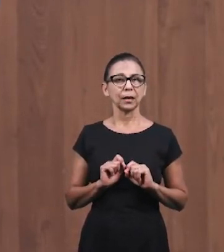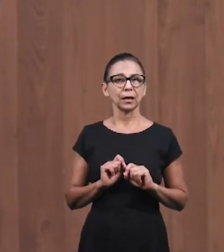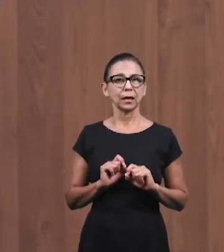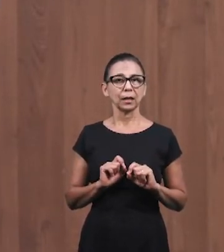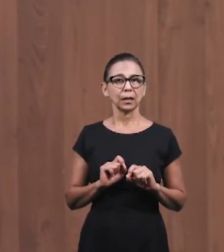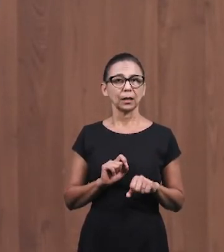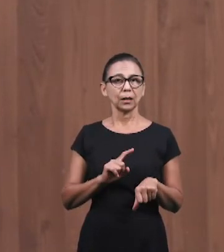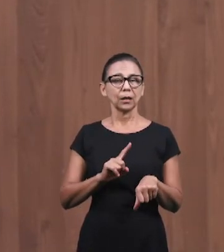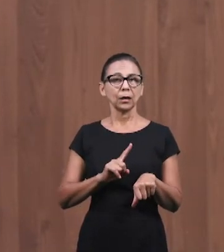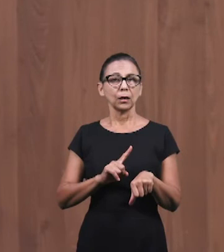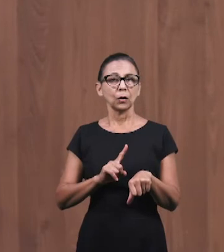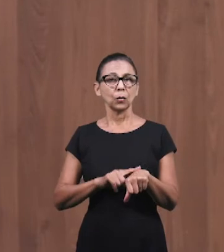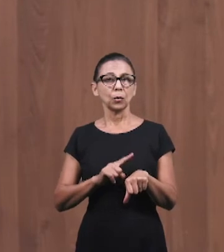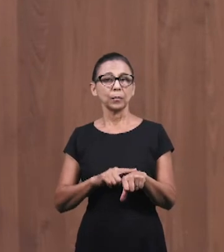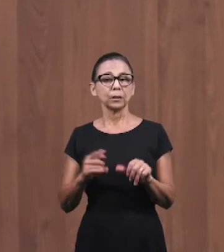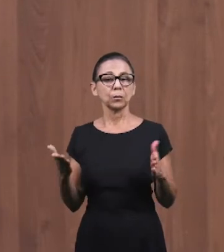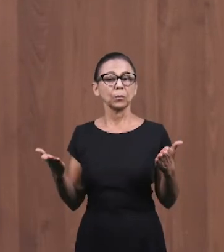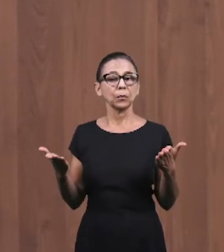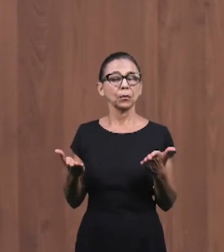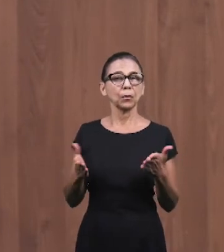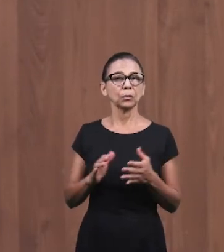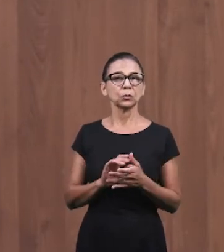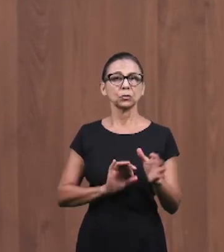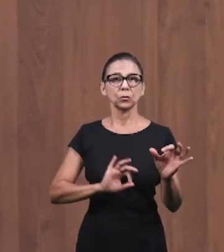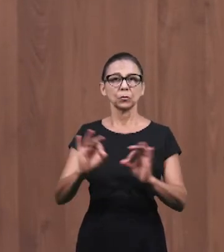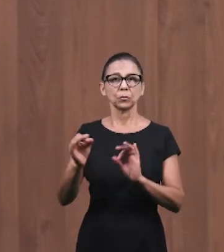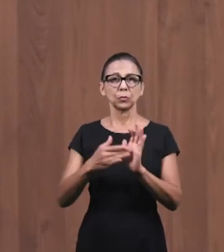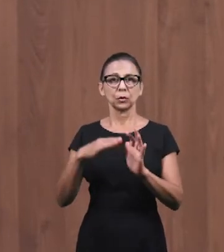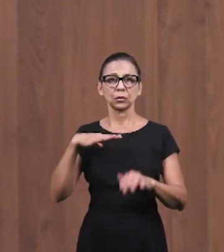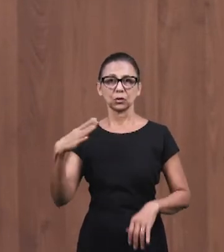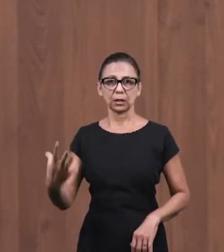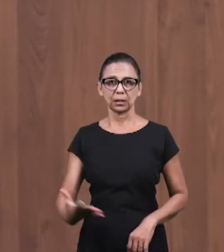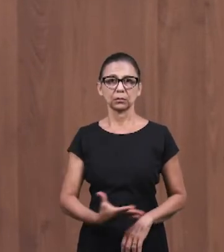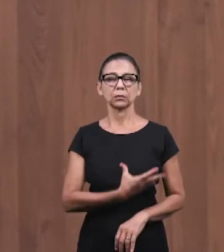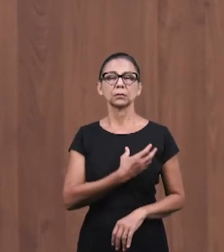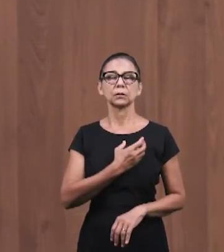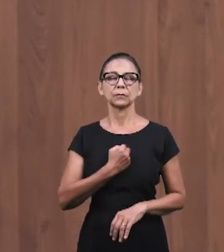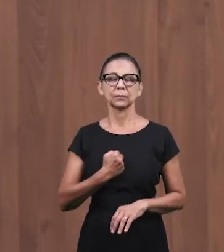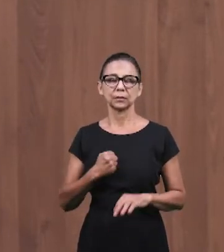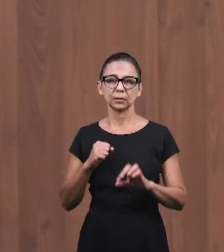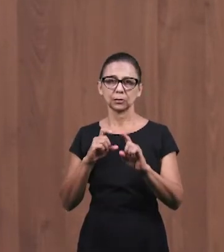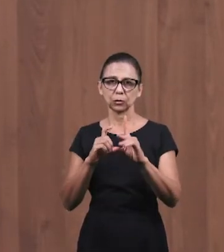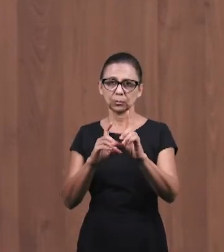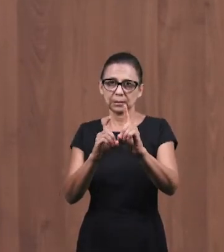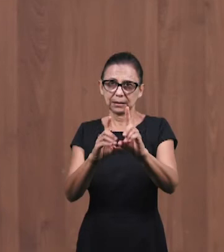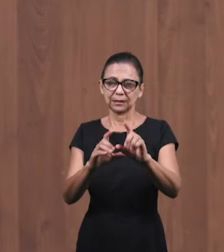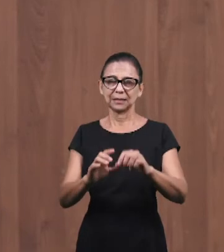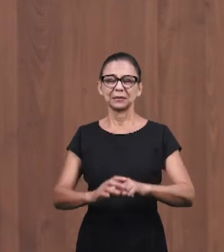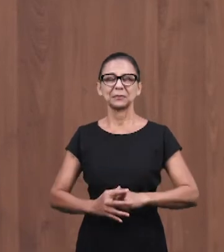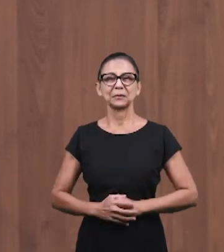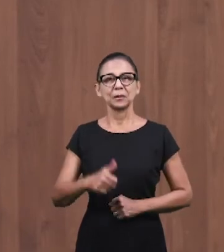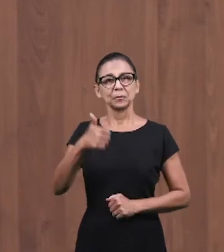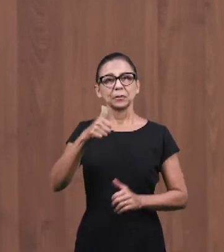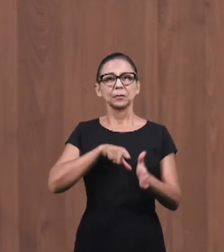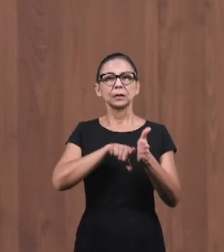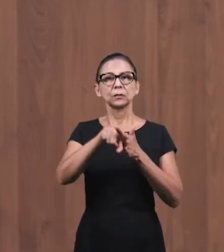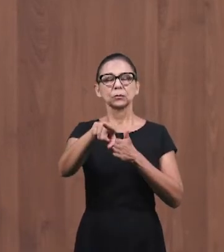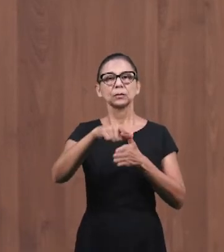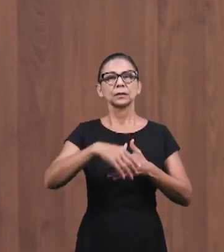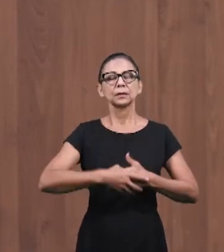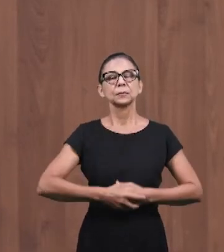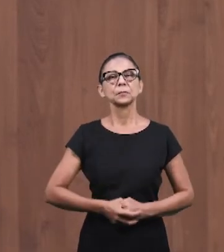hora que nós estamos vivendo com relação ao plano de salvação, a doutrina bíblica de salvação. E a nossa primeira